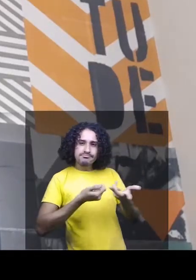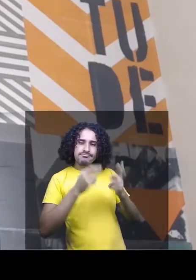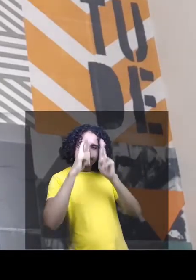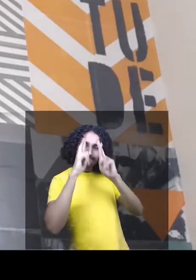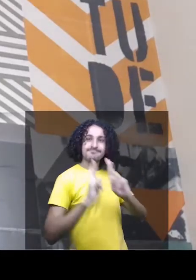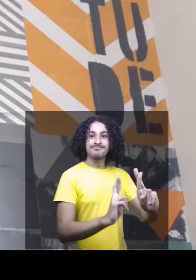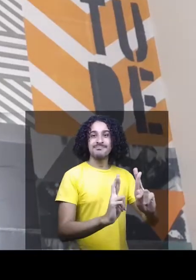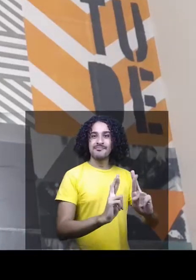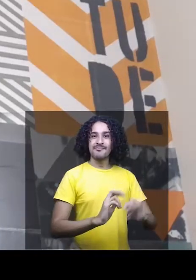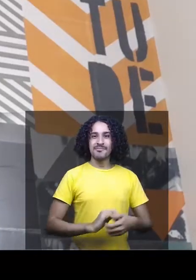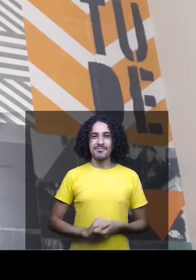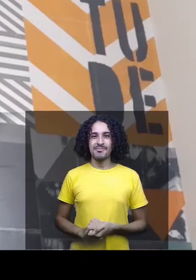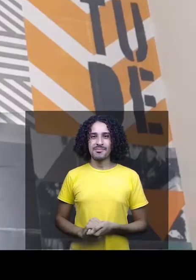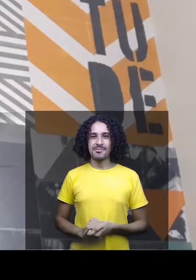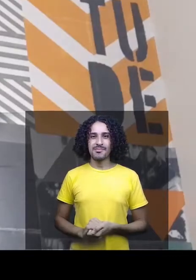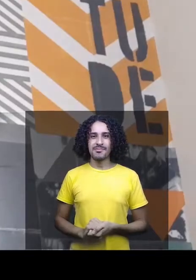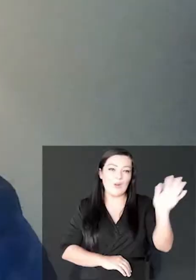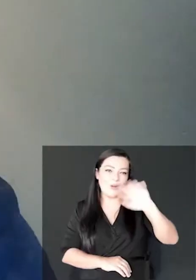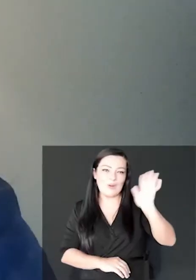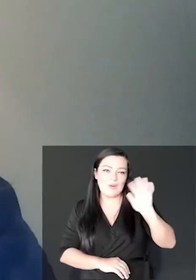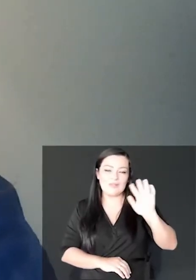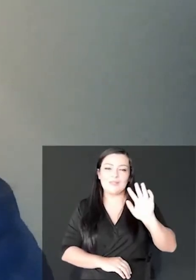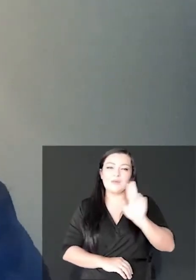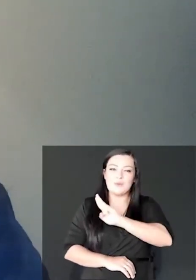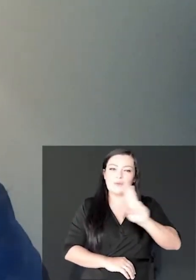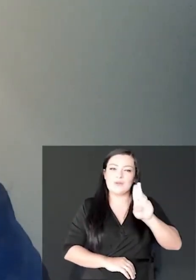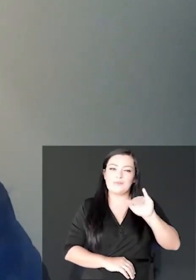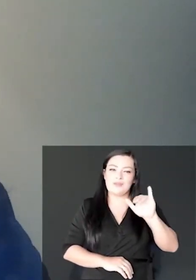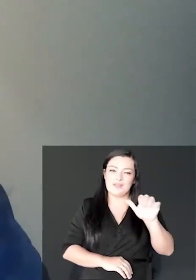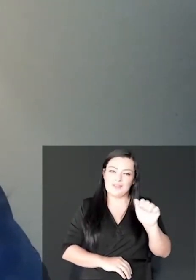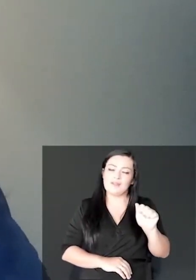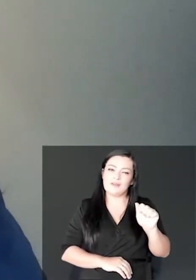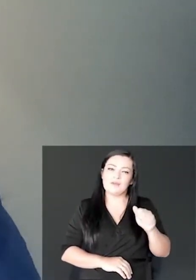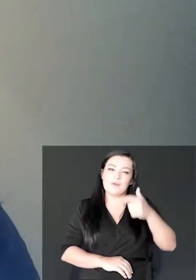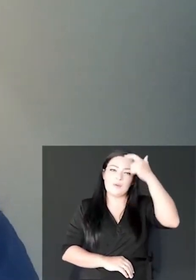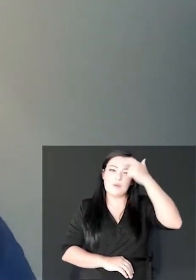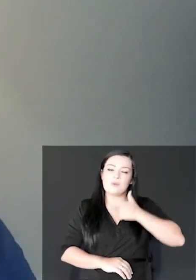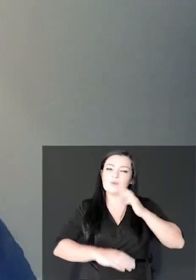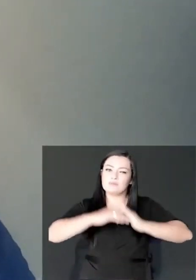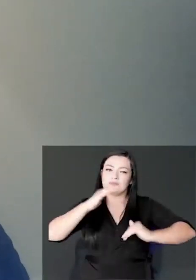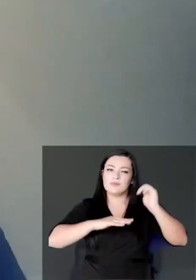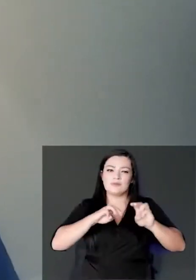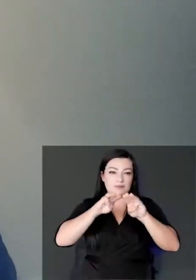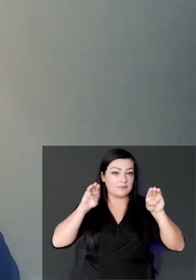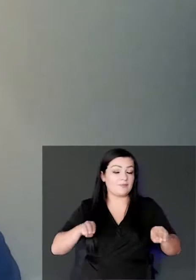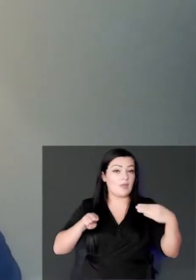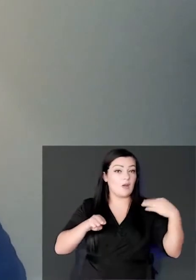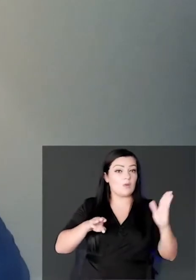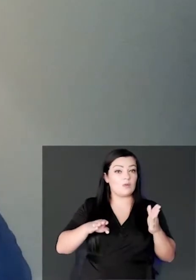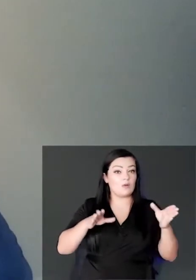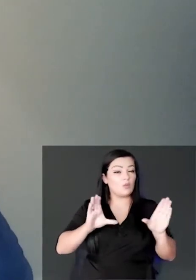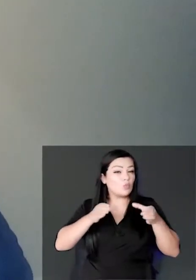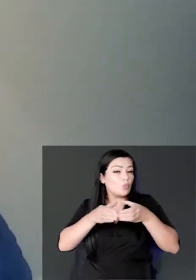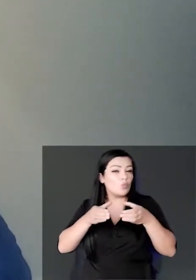acolhe a sociedade e é acolhido e respeitado. Olá, meu nome é Bia Cavalcante de Arruda, eu sou museóloga,